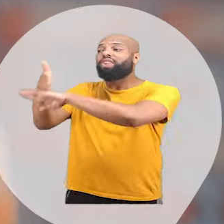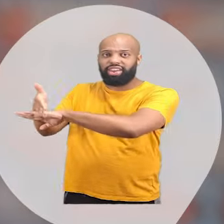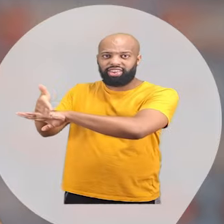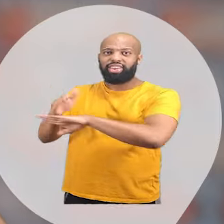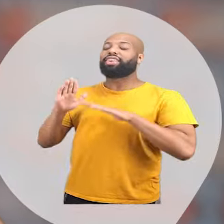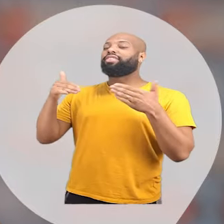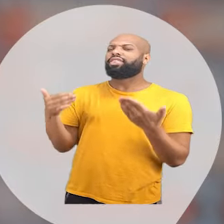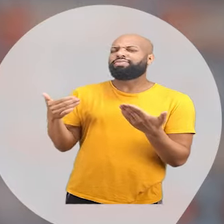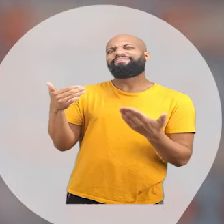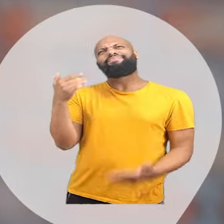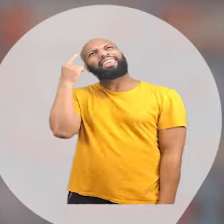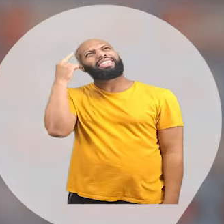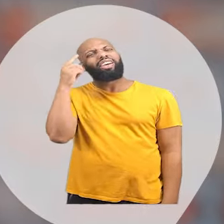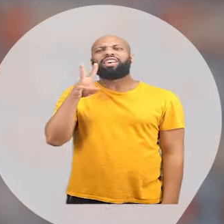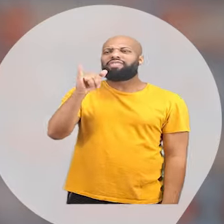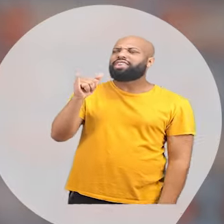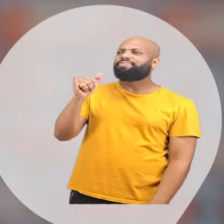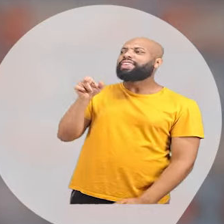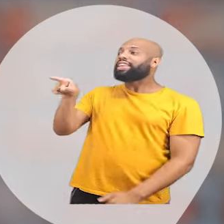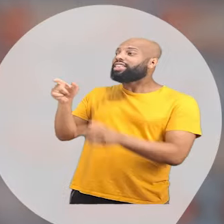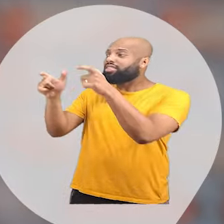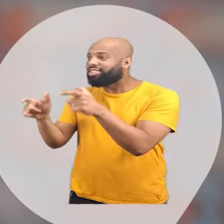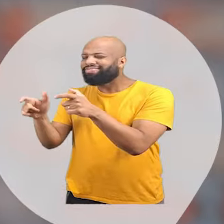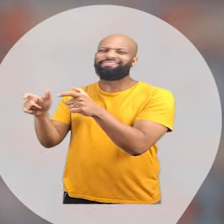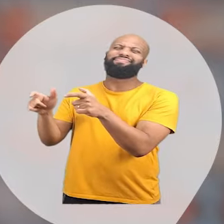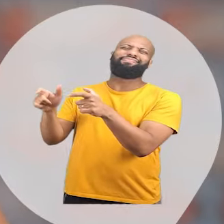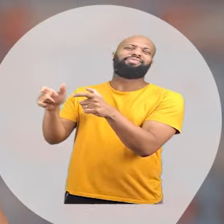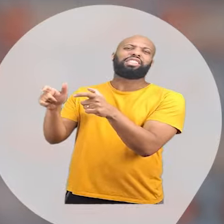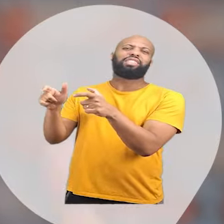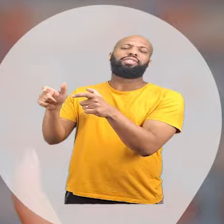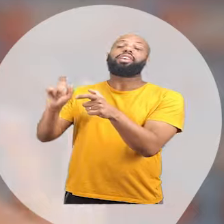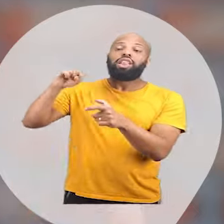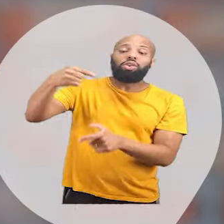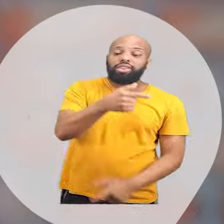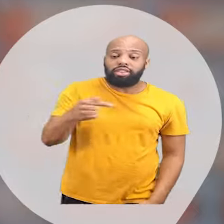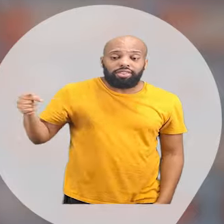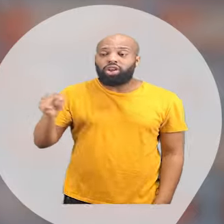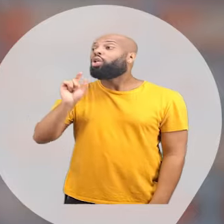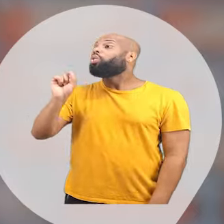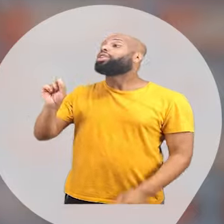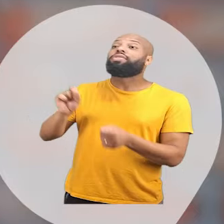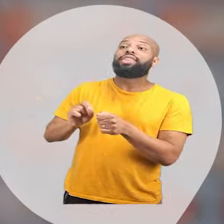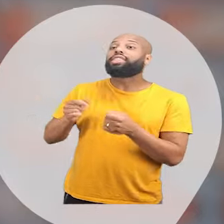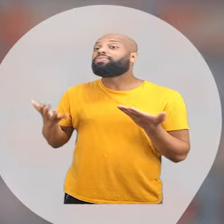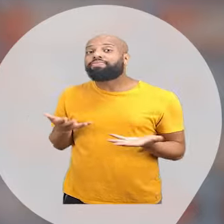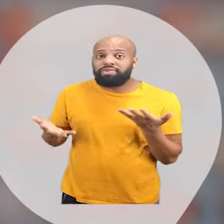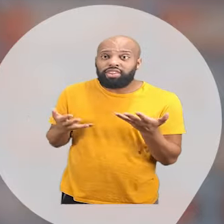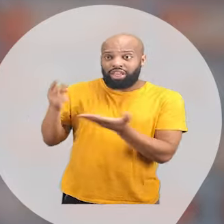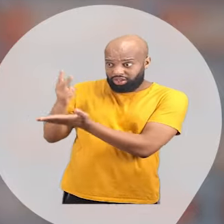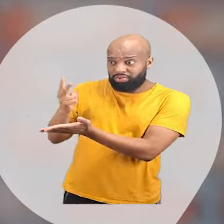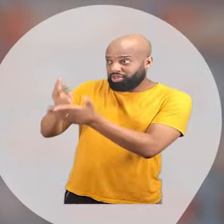e eu tipo ai vamos em tal lugar daí na próxima semana e aí onde a gente vai